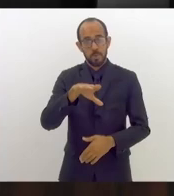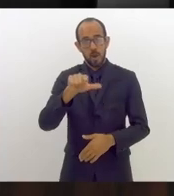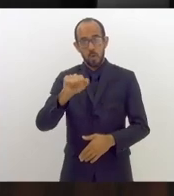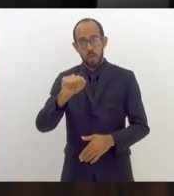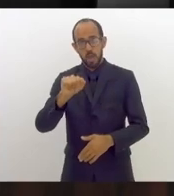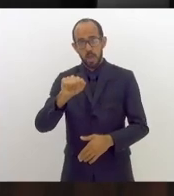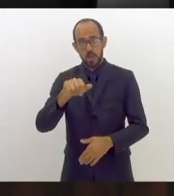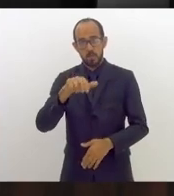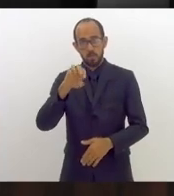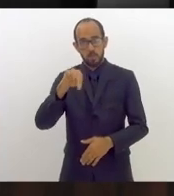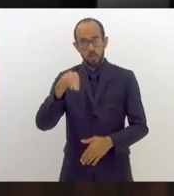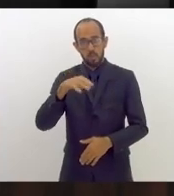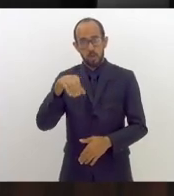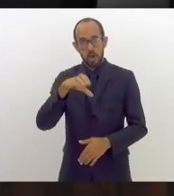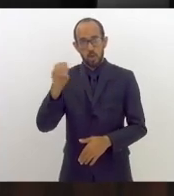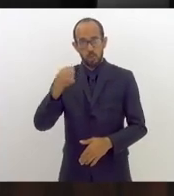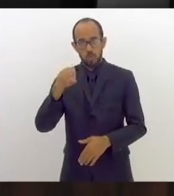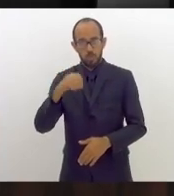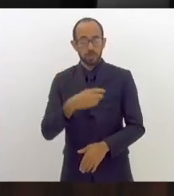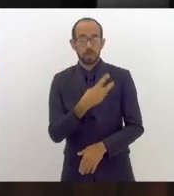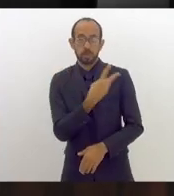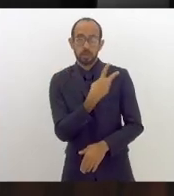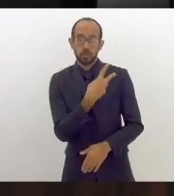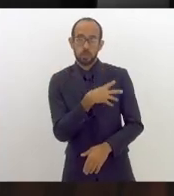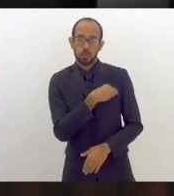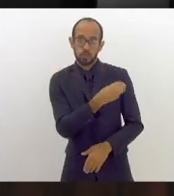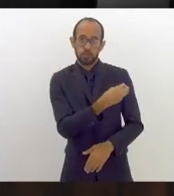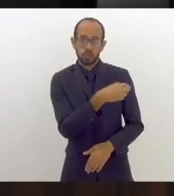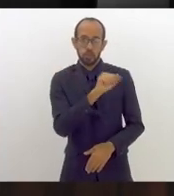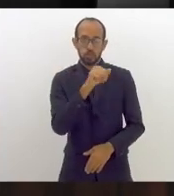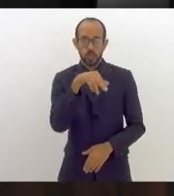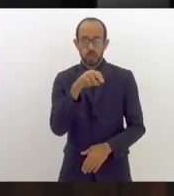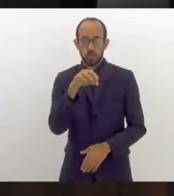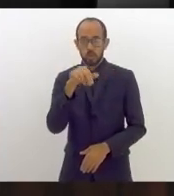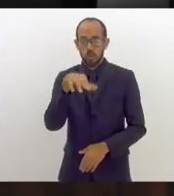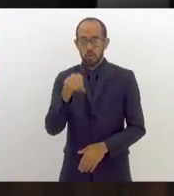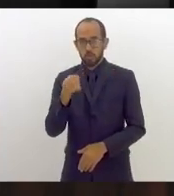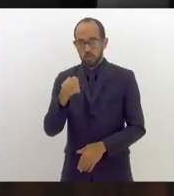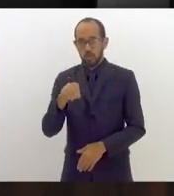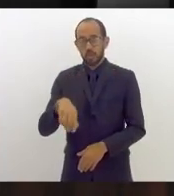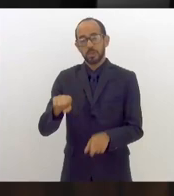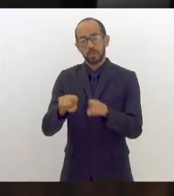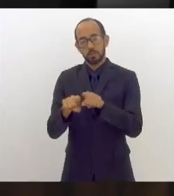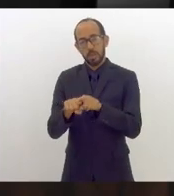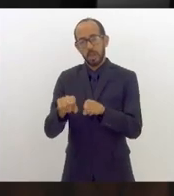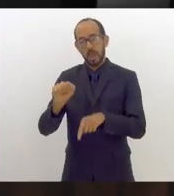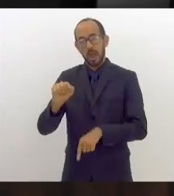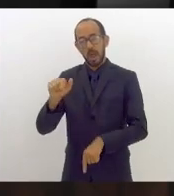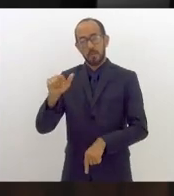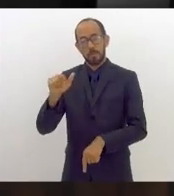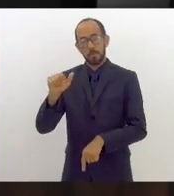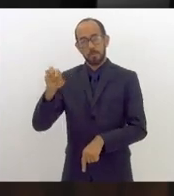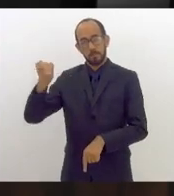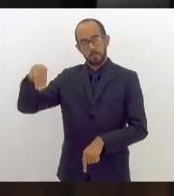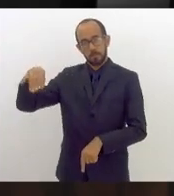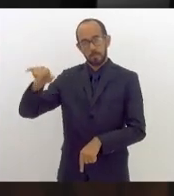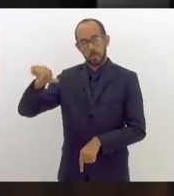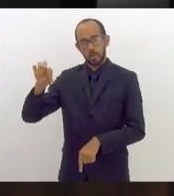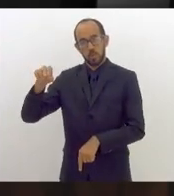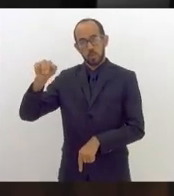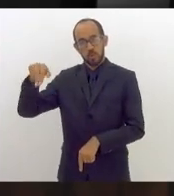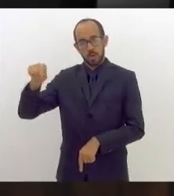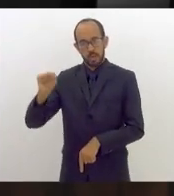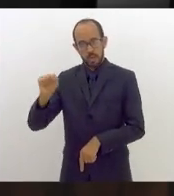um casal de filhos Antônio Hamilton e Renata e cinco netos oriundo do Colégio Militar de Porto Alegre